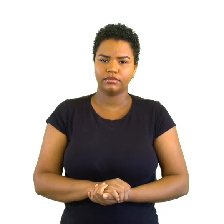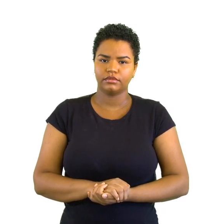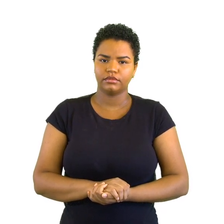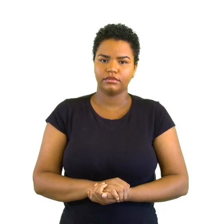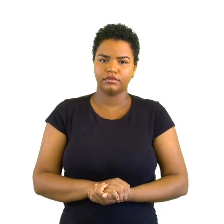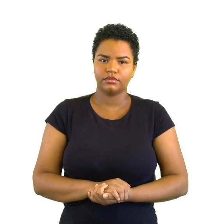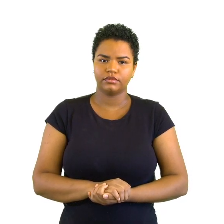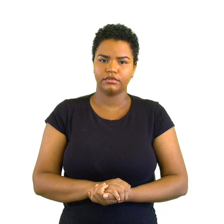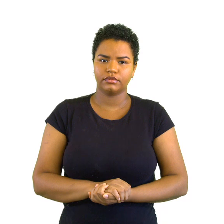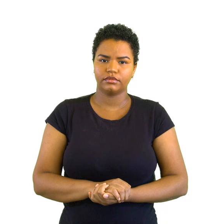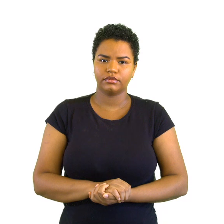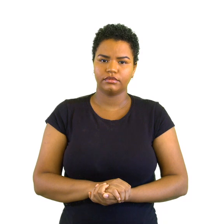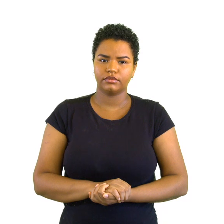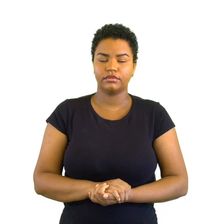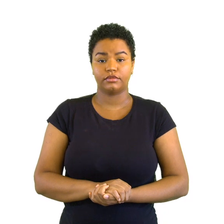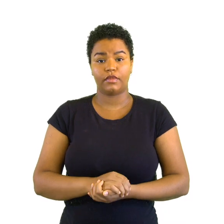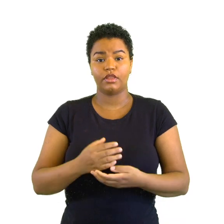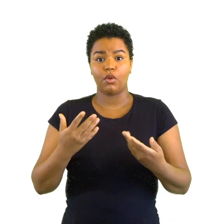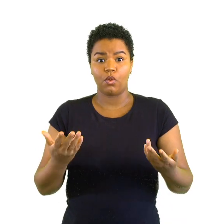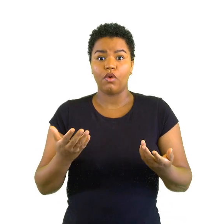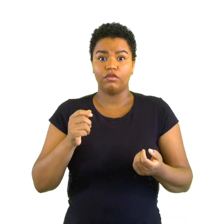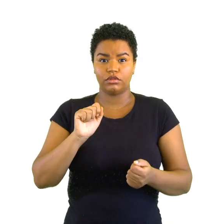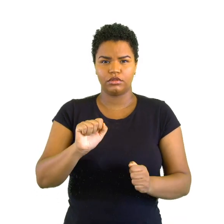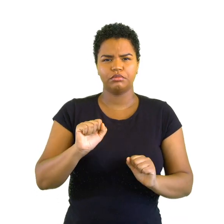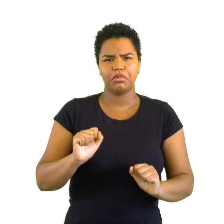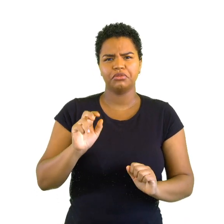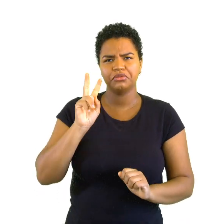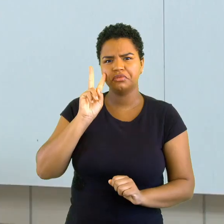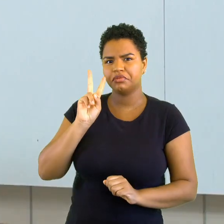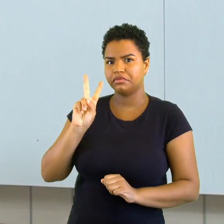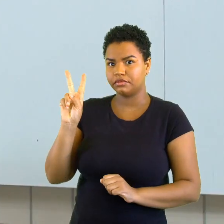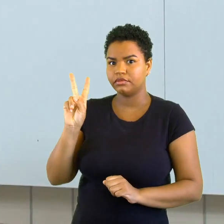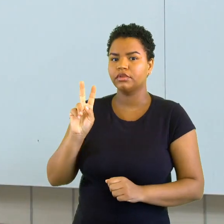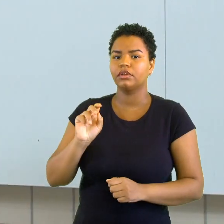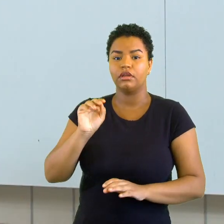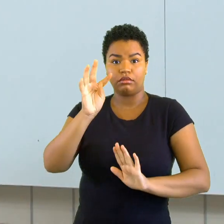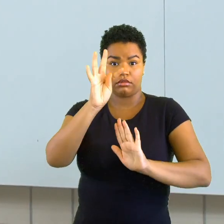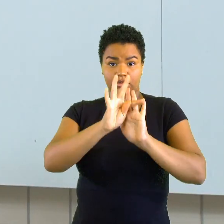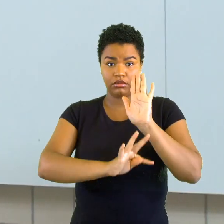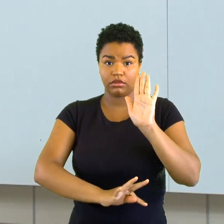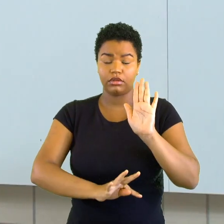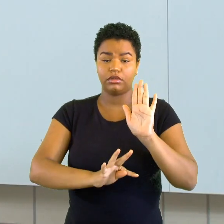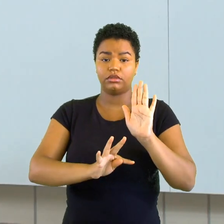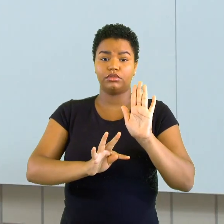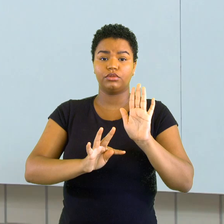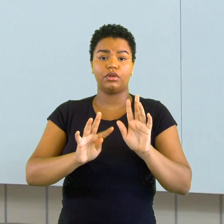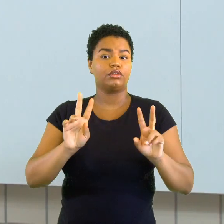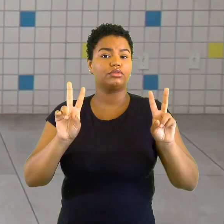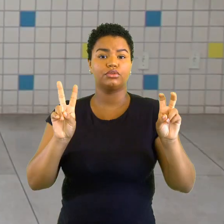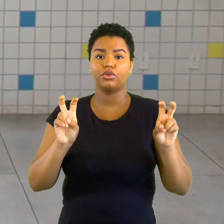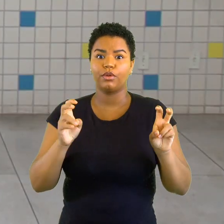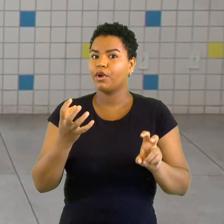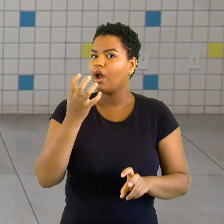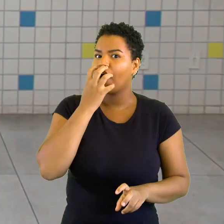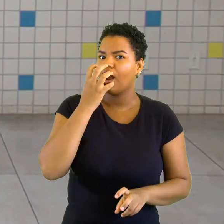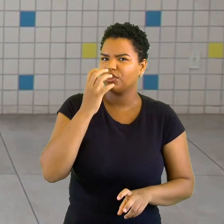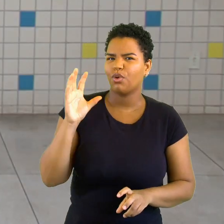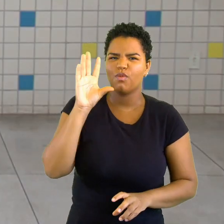barked. Então, como vocês podem observar, esse texto, ele se trata de um cachorro